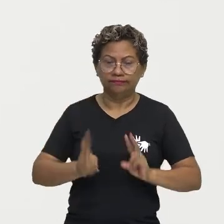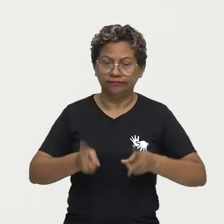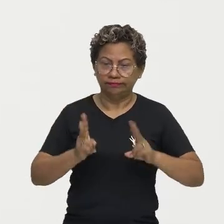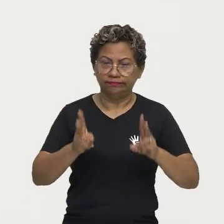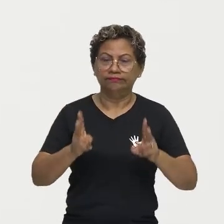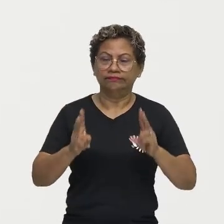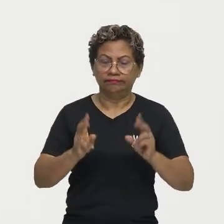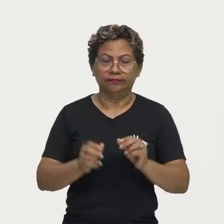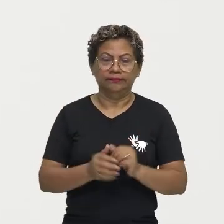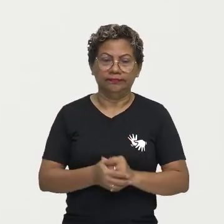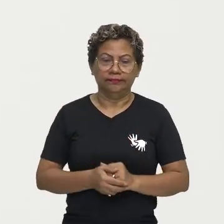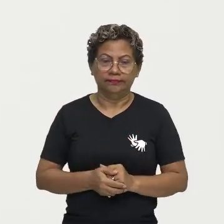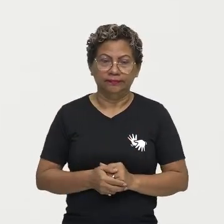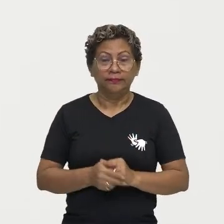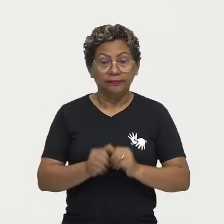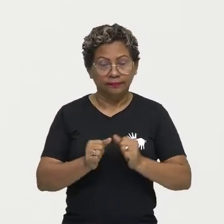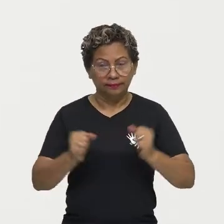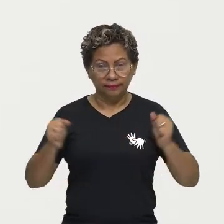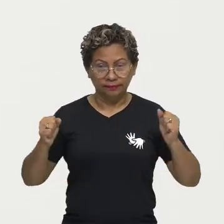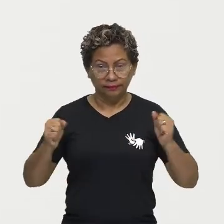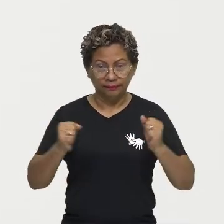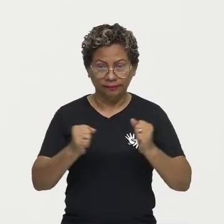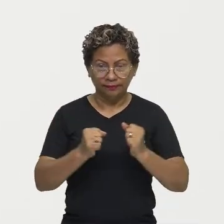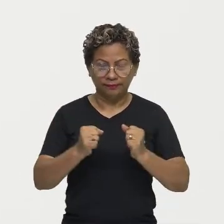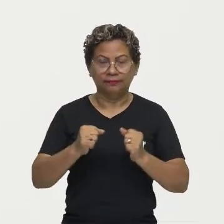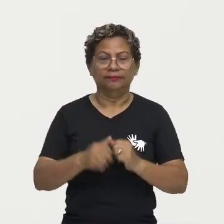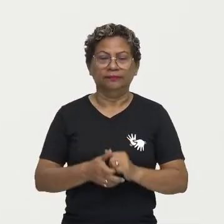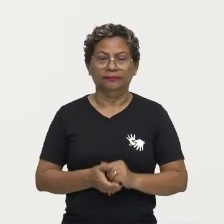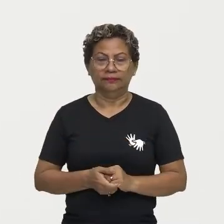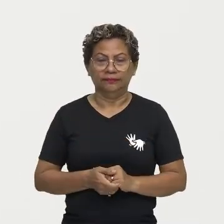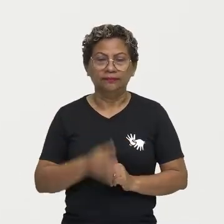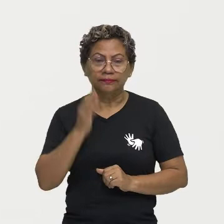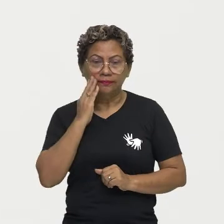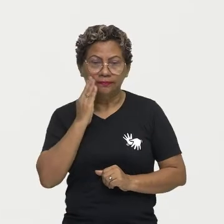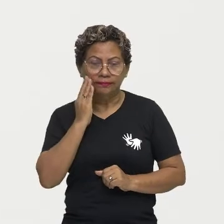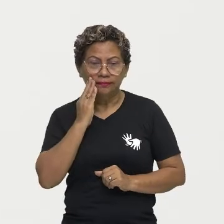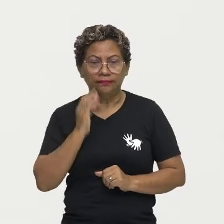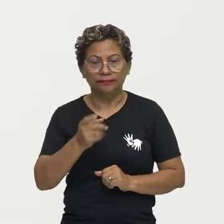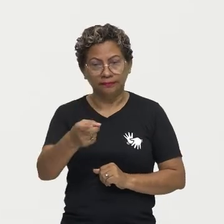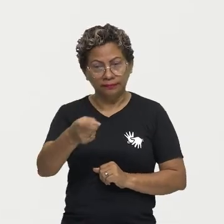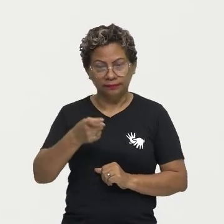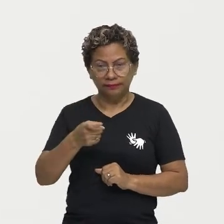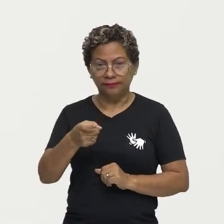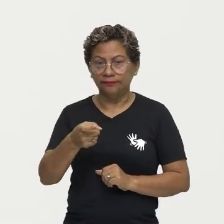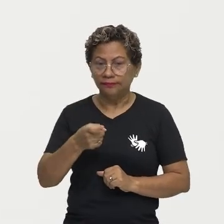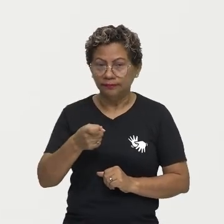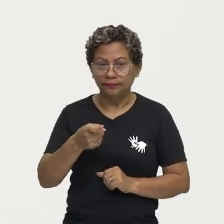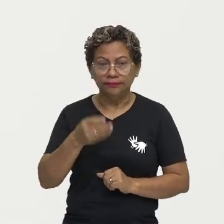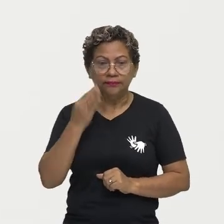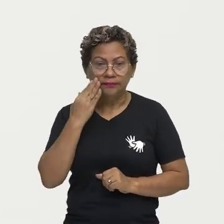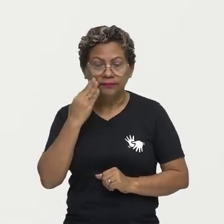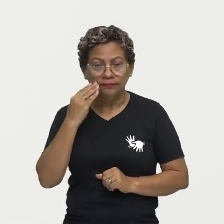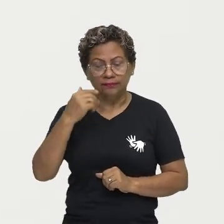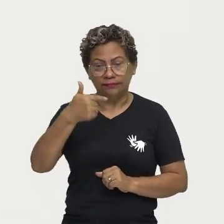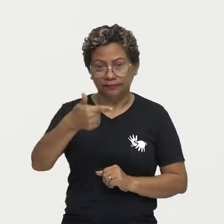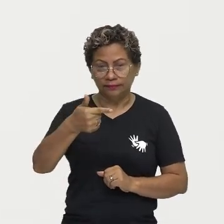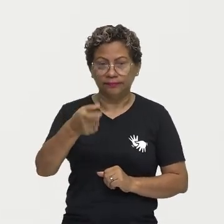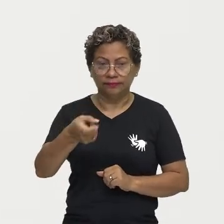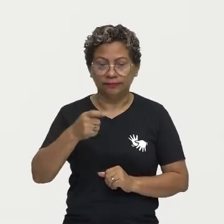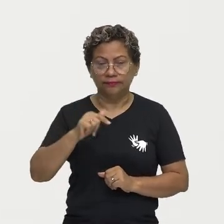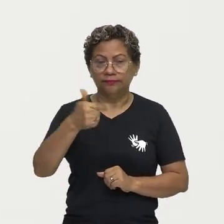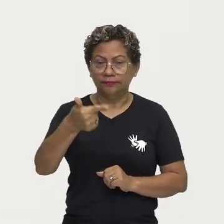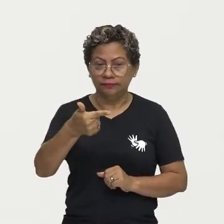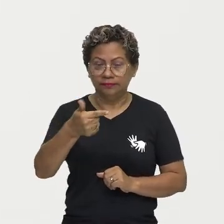elástica. O X que aparece na equação aqui, ó, novamente você vê a equação, energia potencial kx ao quadrado